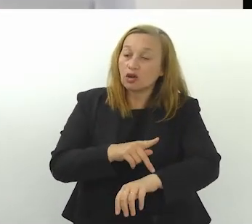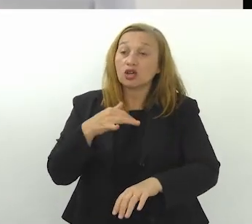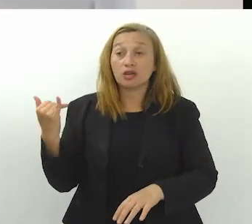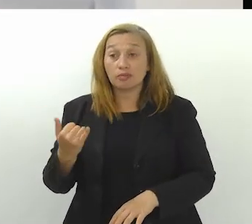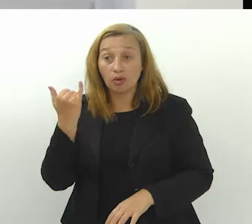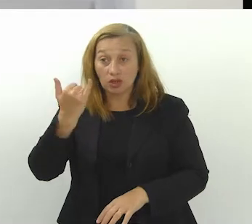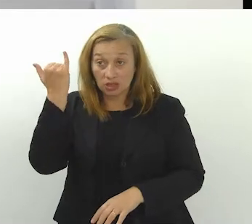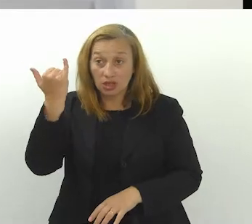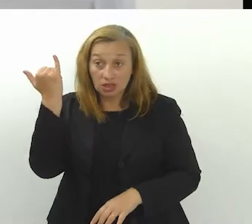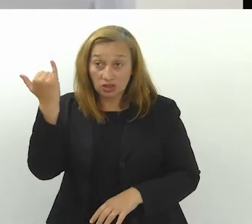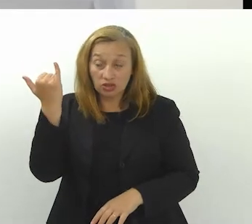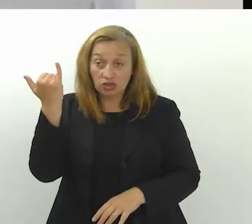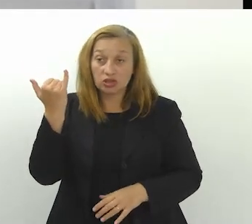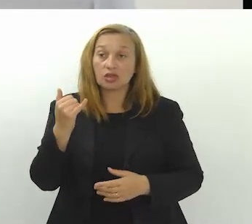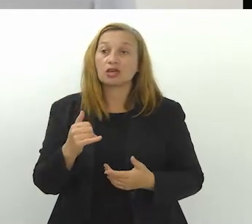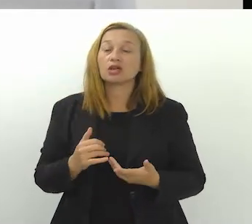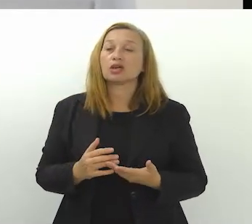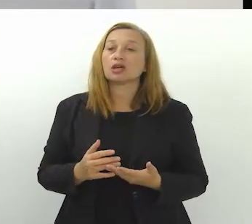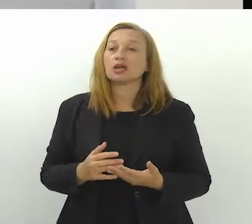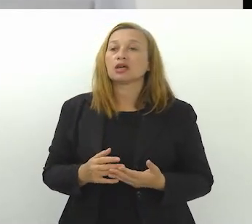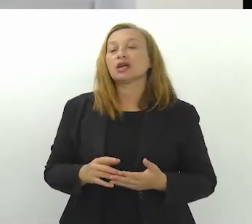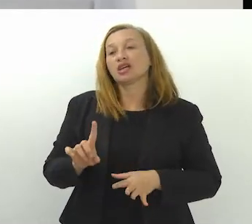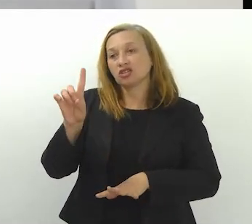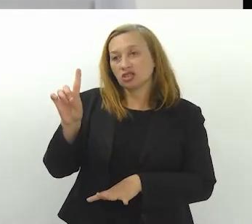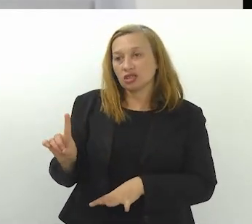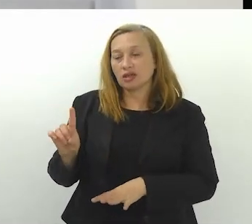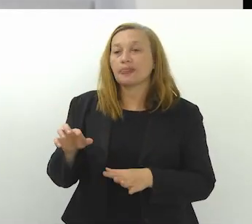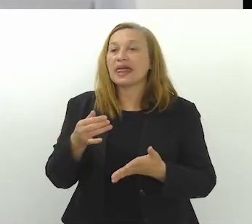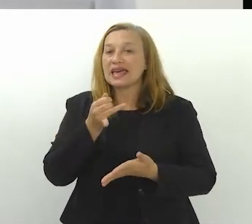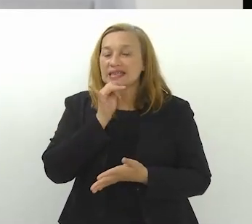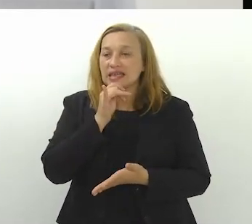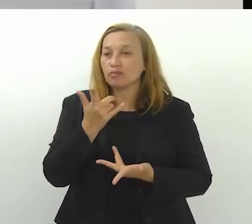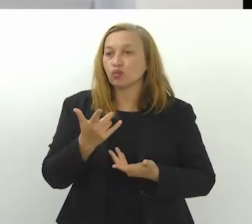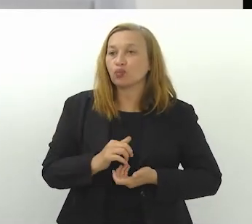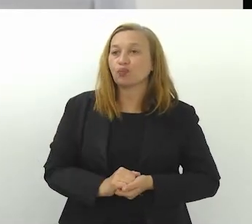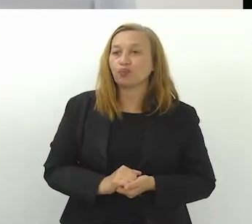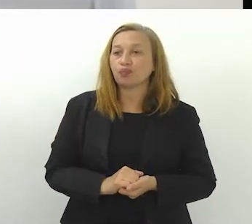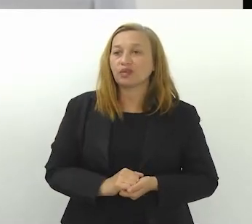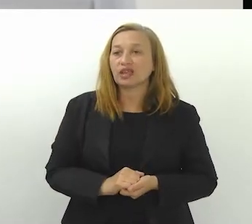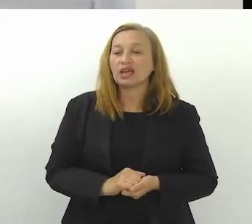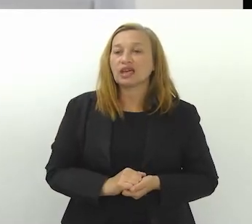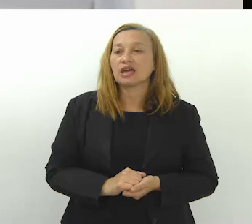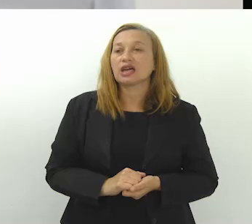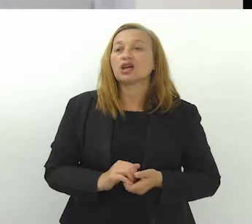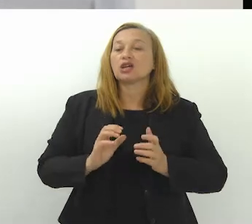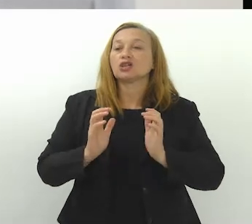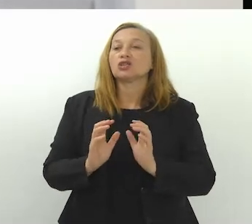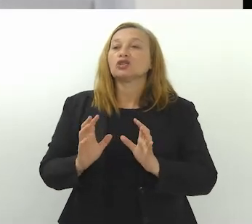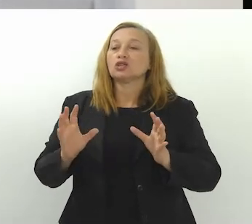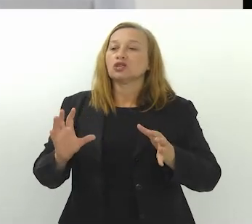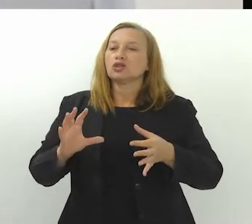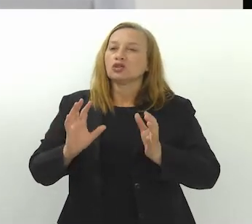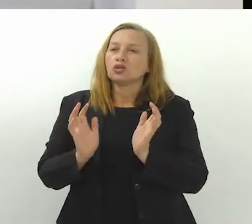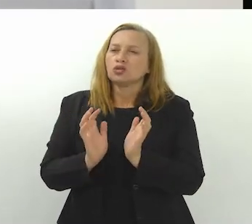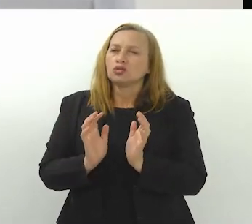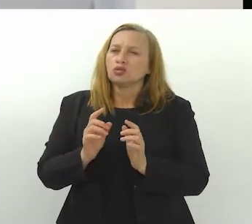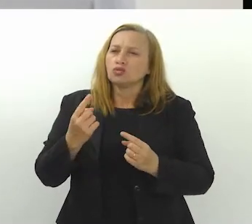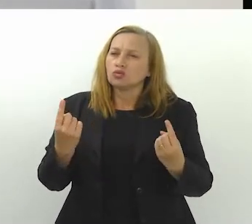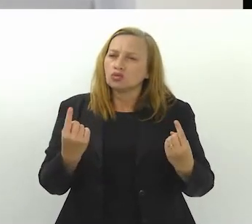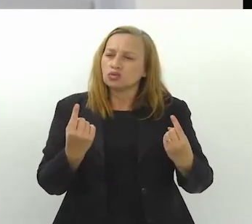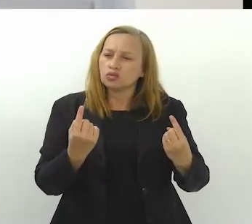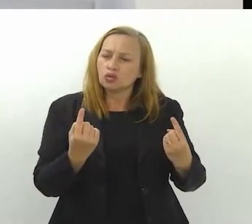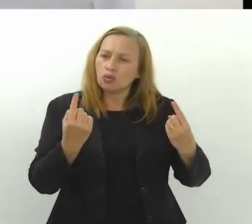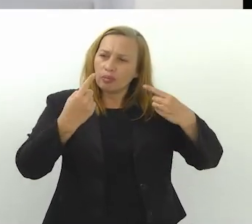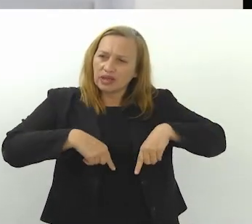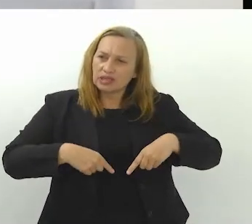muito importante, que é a própria parte de inteligência, tá Sim, certo? sim. Então, por exemplo, na Libertadores, né, nesses